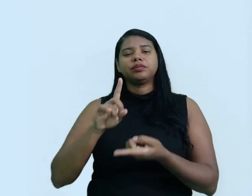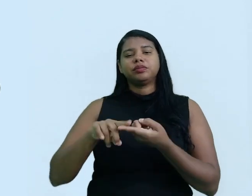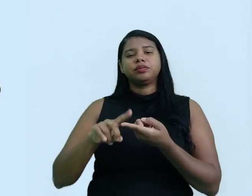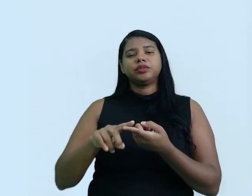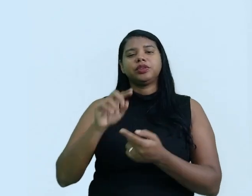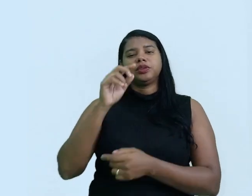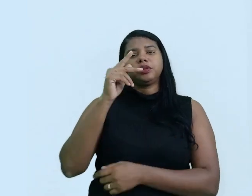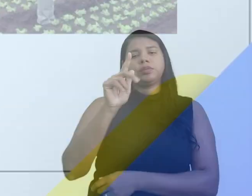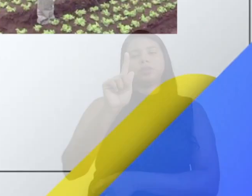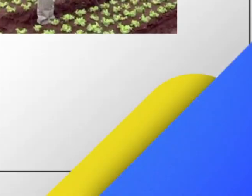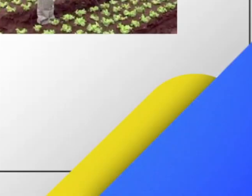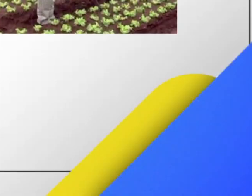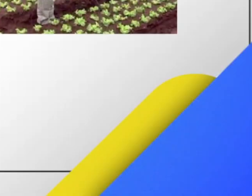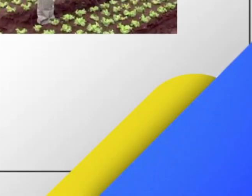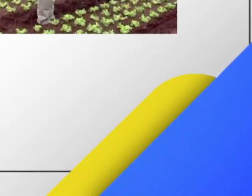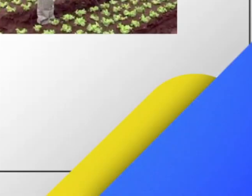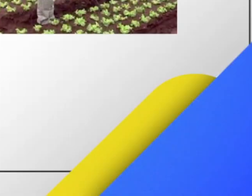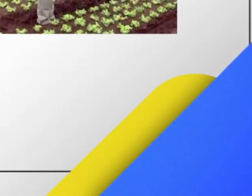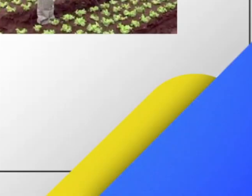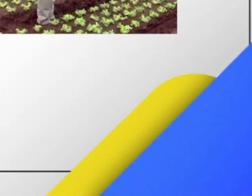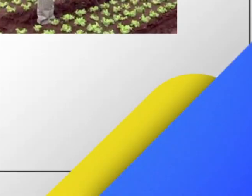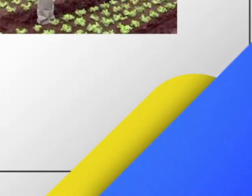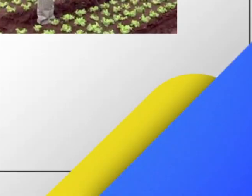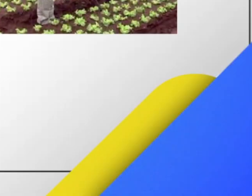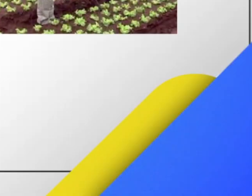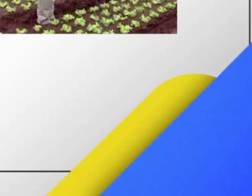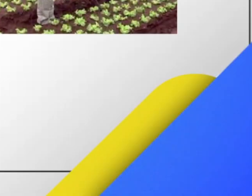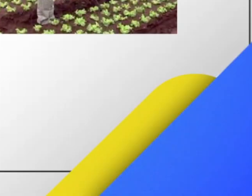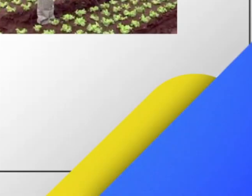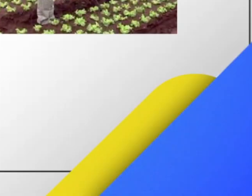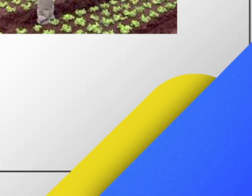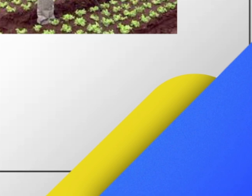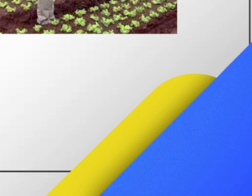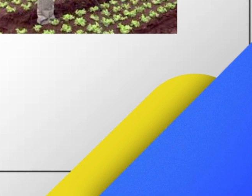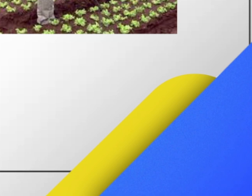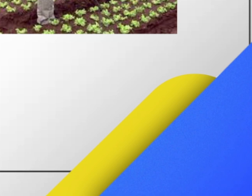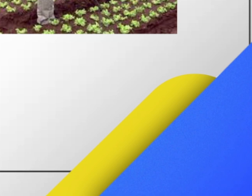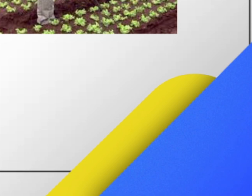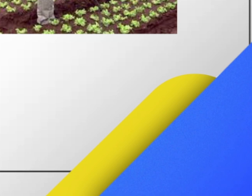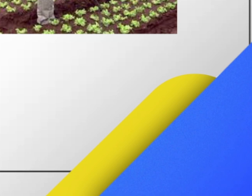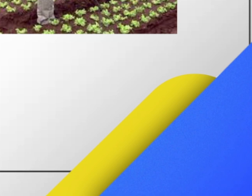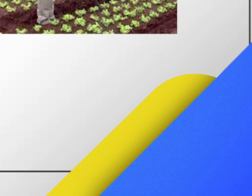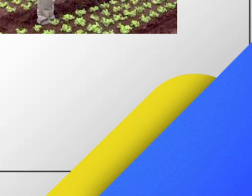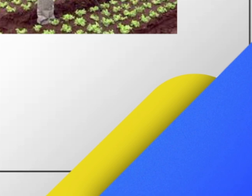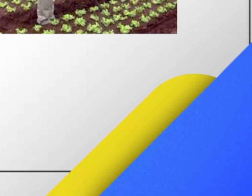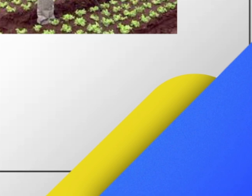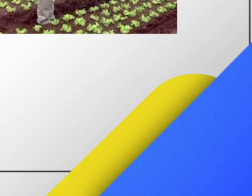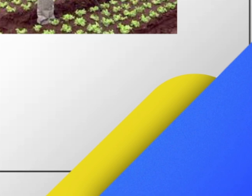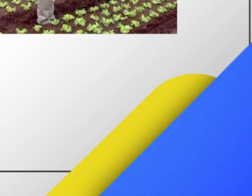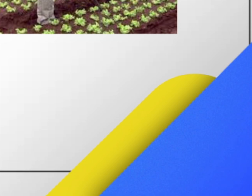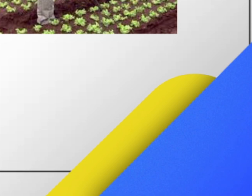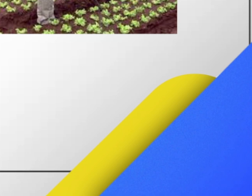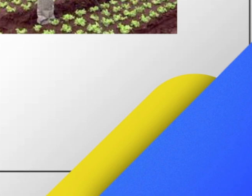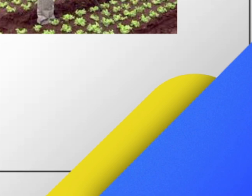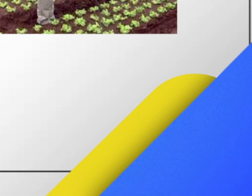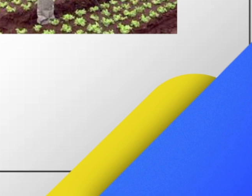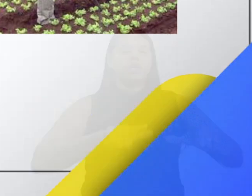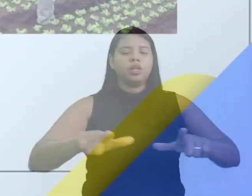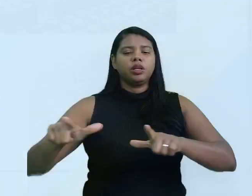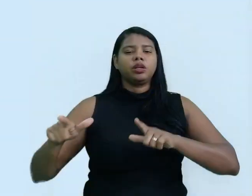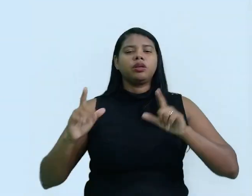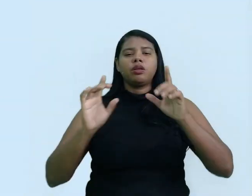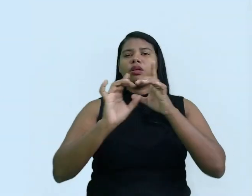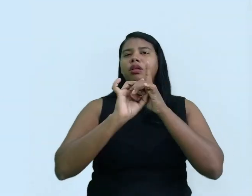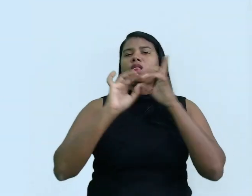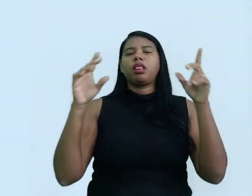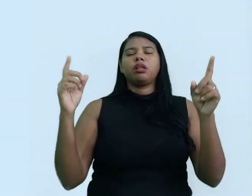traz são as circulações dos veículos, tá? Devem ser levadas em consideração essas possibilidades de área livre, né, área de